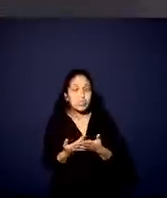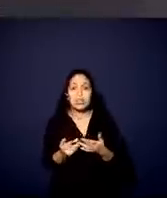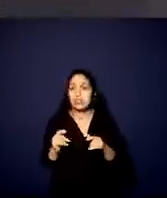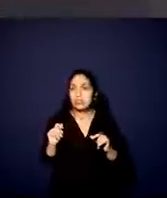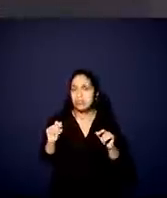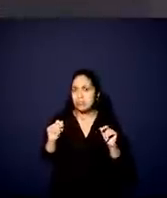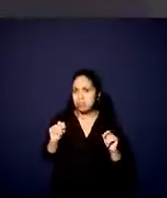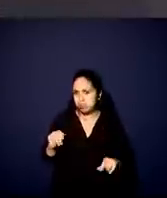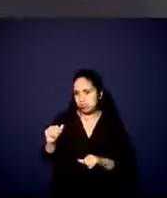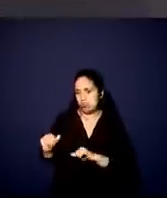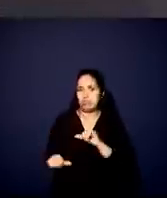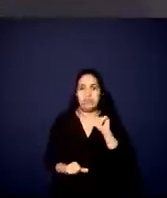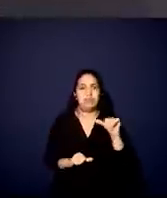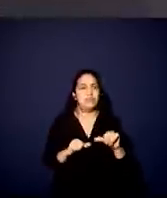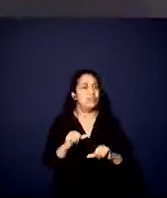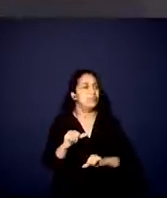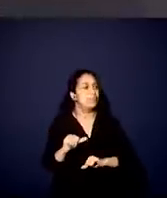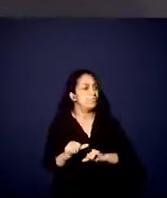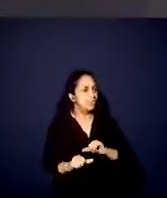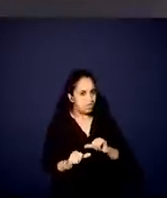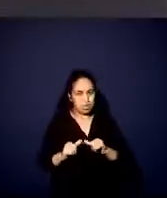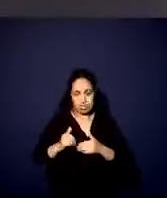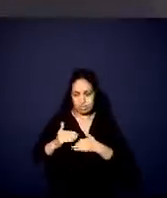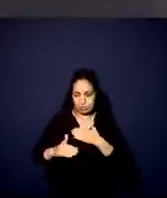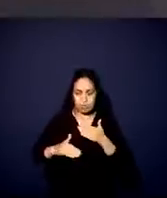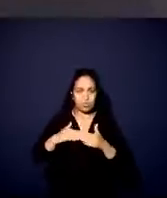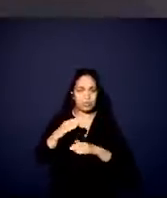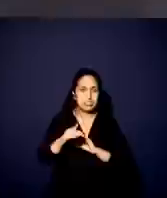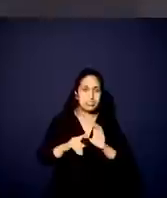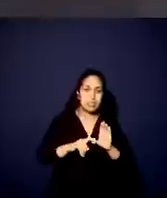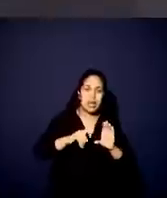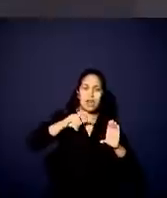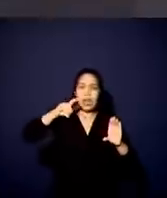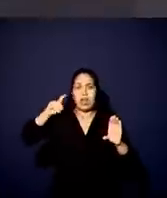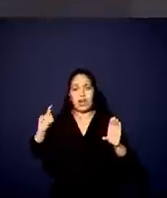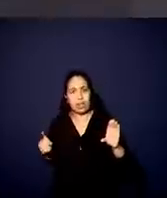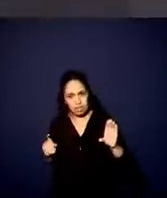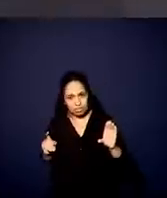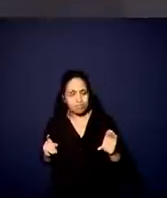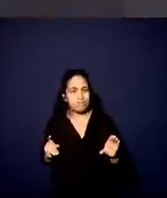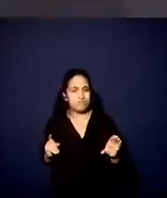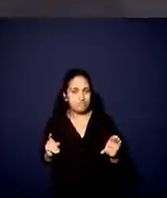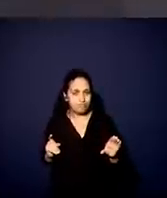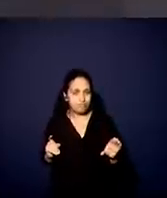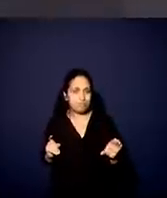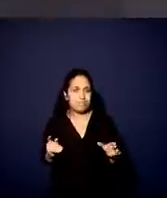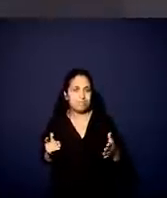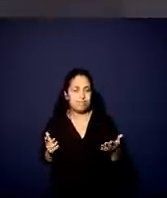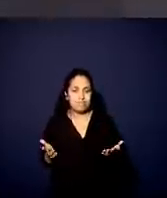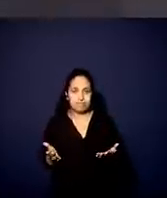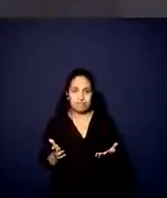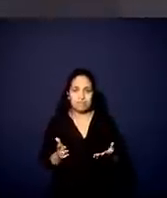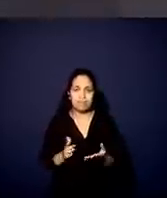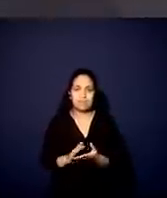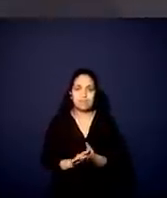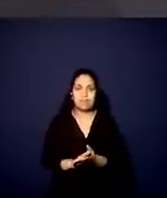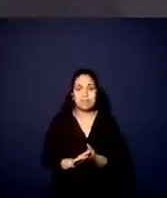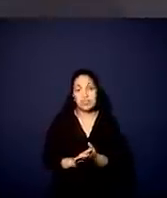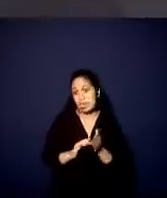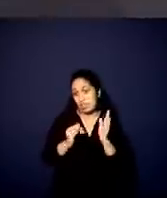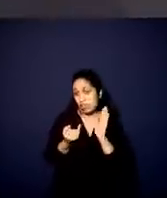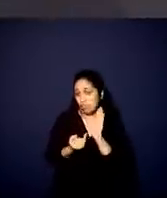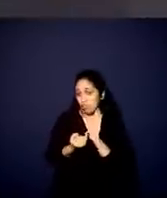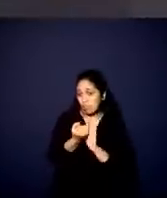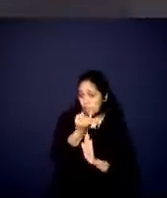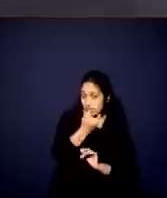ter uma reversão nesse processo de desânimo coragem que facilitaria a convergência da inflação